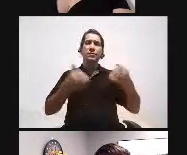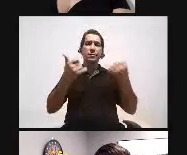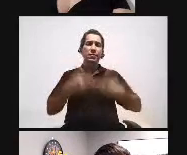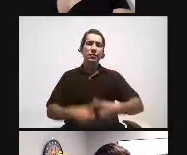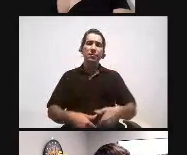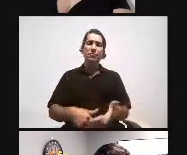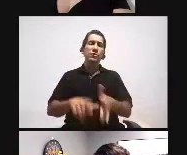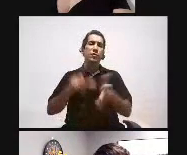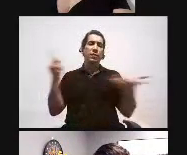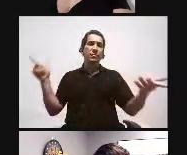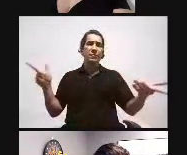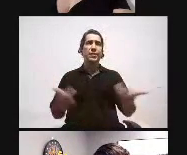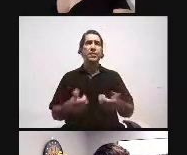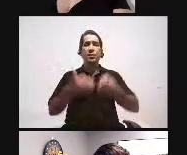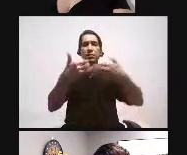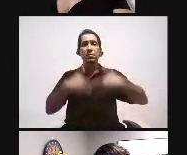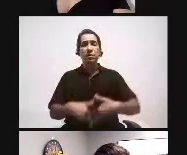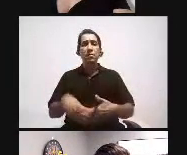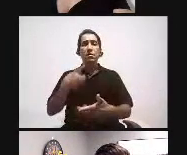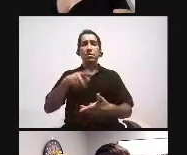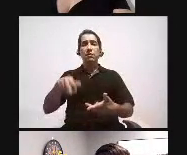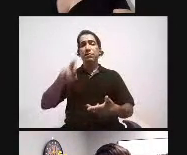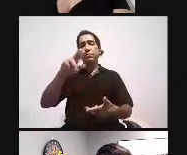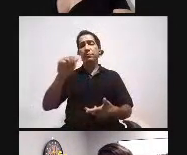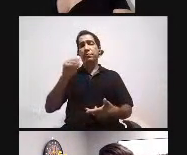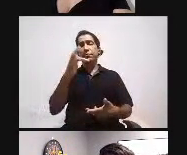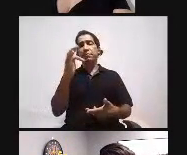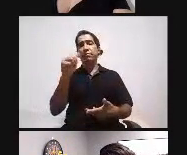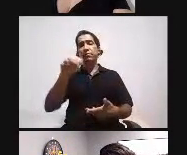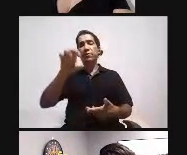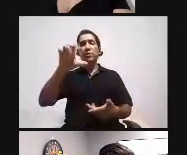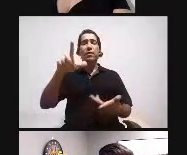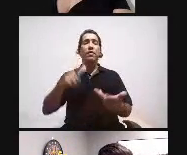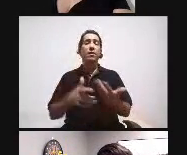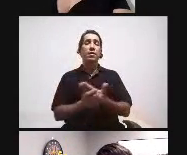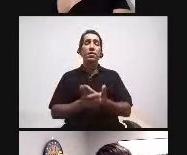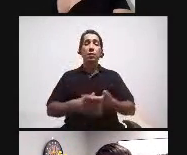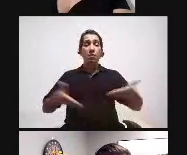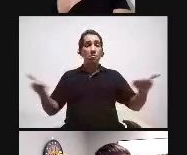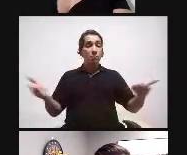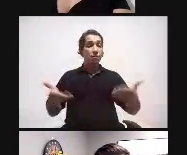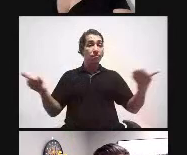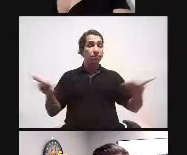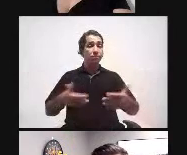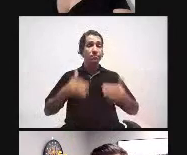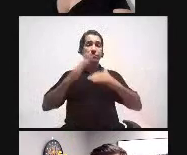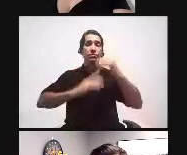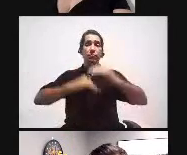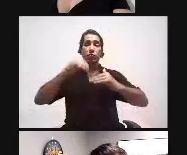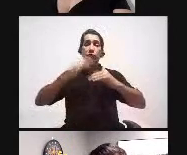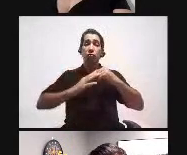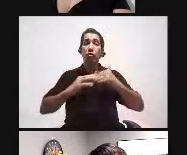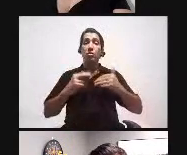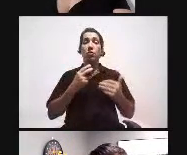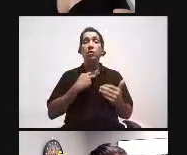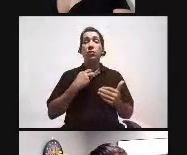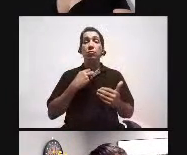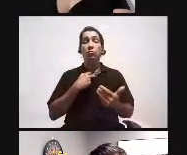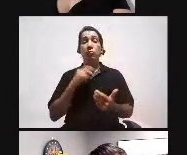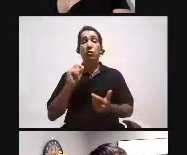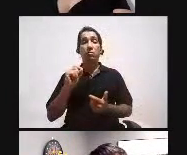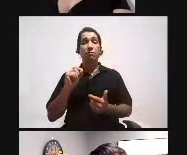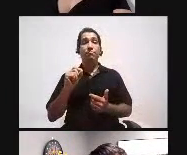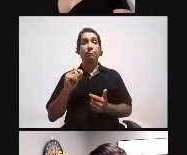professor Rafael, mas hoje os profissionais, eles não podem ser mais